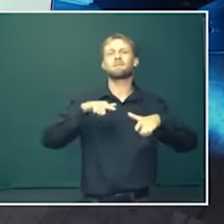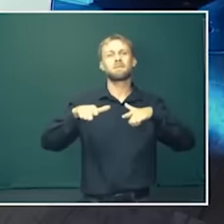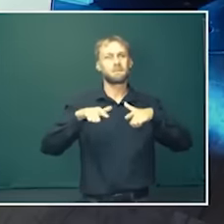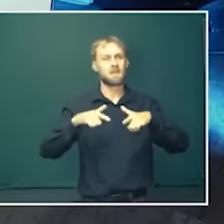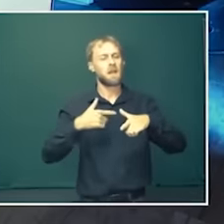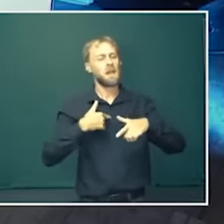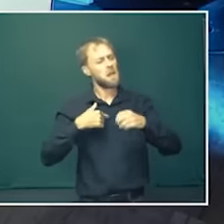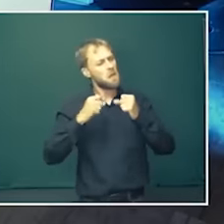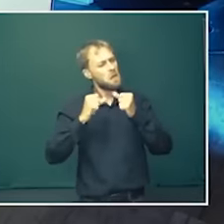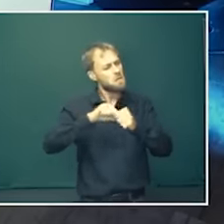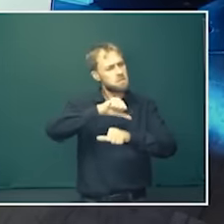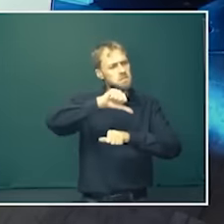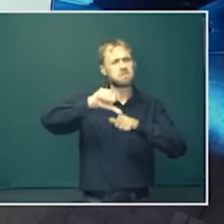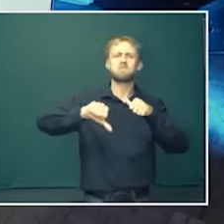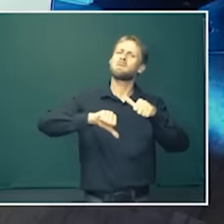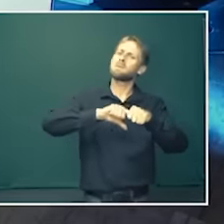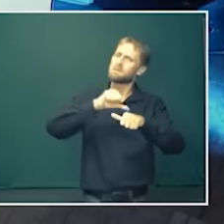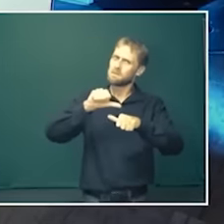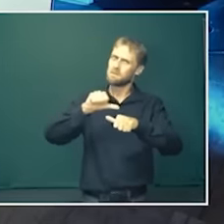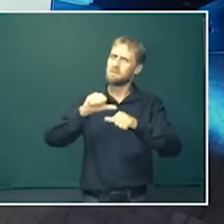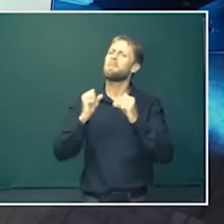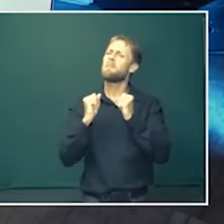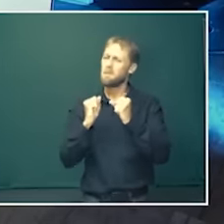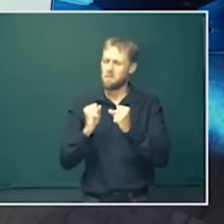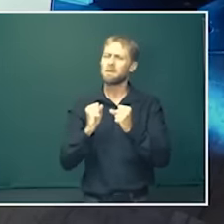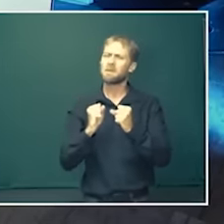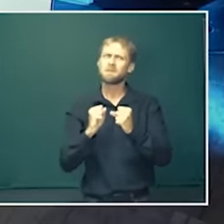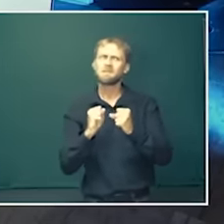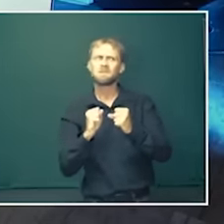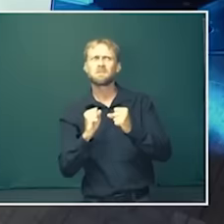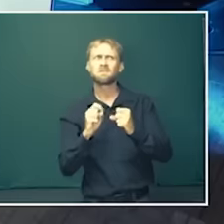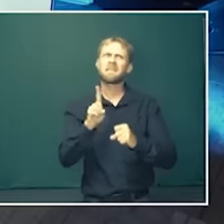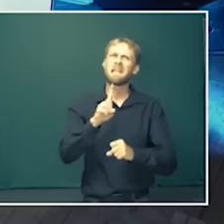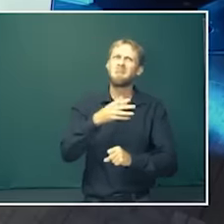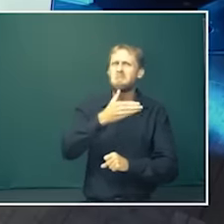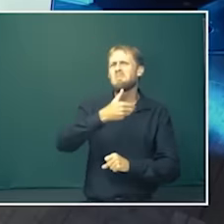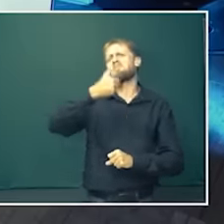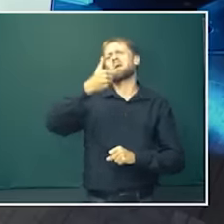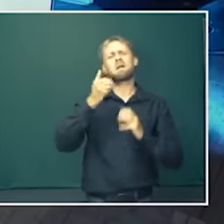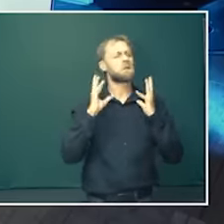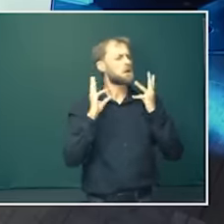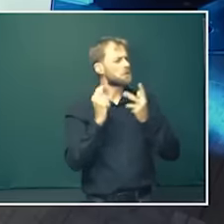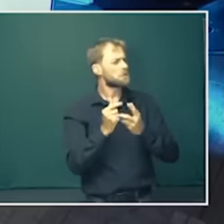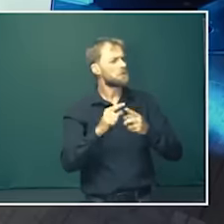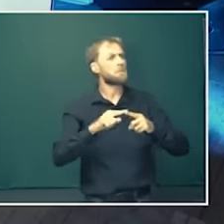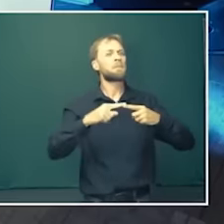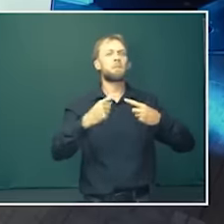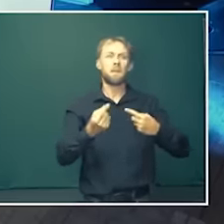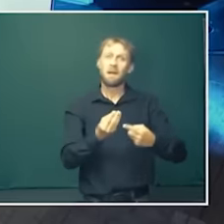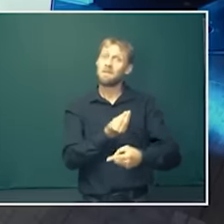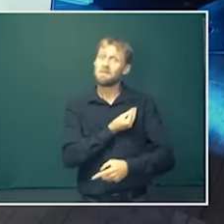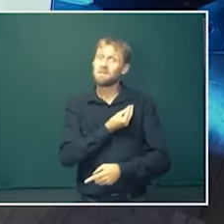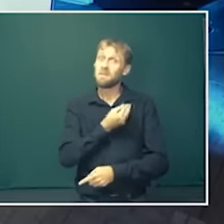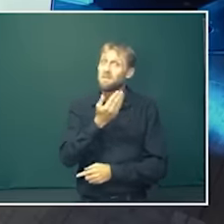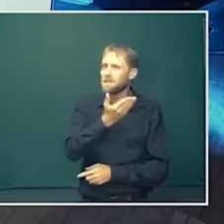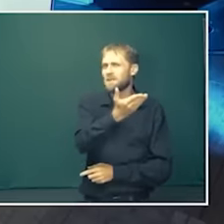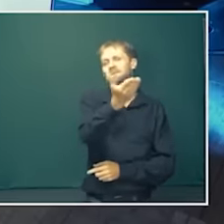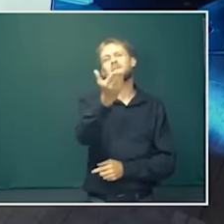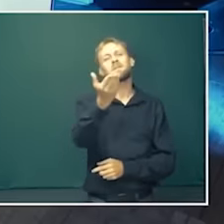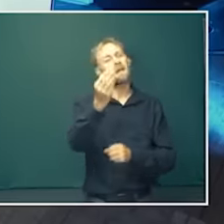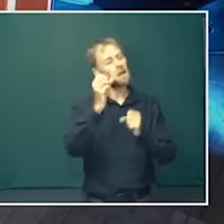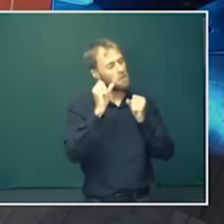Eu posso mudar, posso não ser o melhor em tudo, que nem sou, mas pra viver no seu mundo, ah, eu